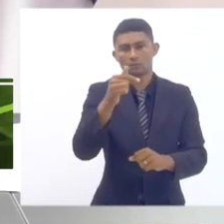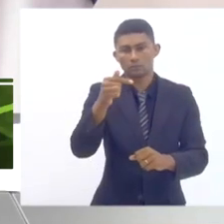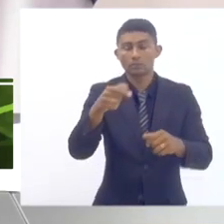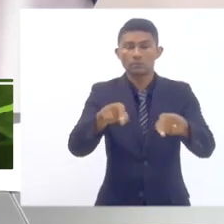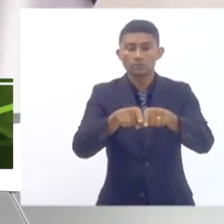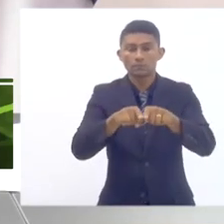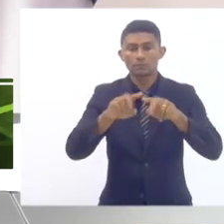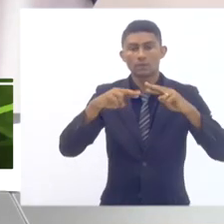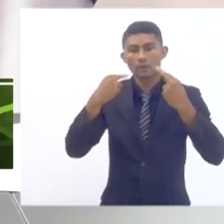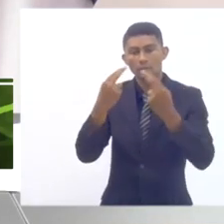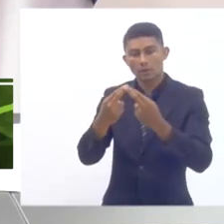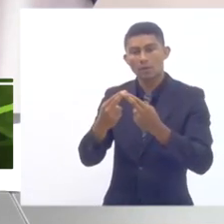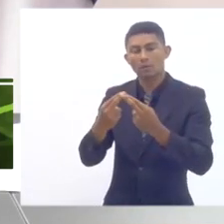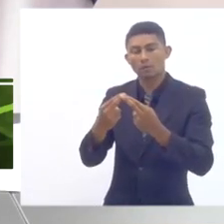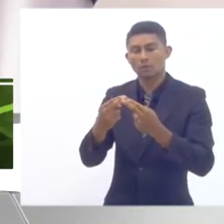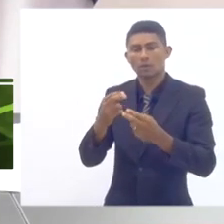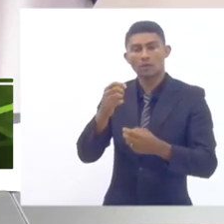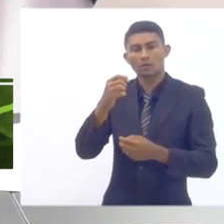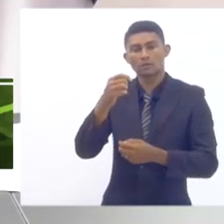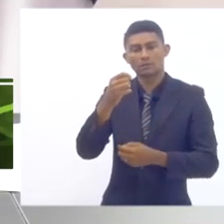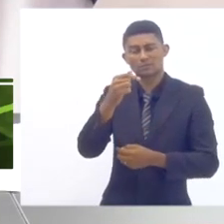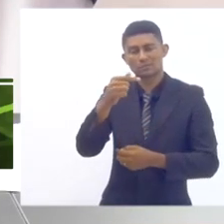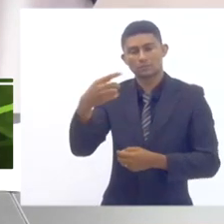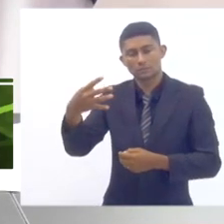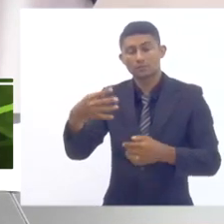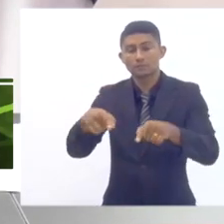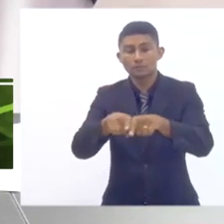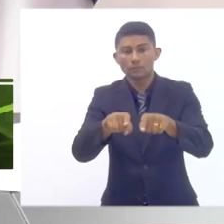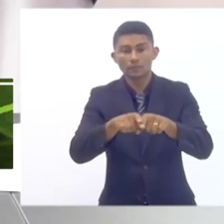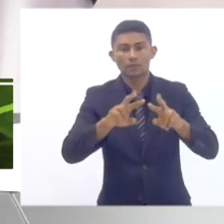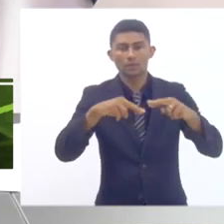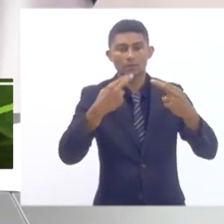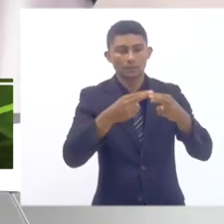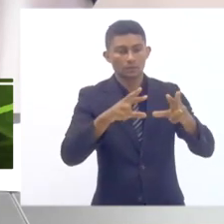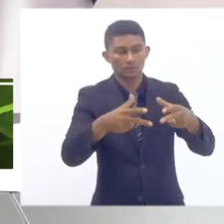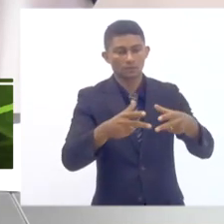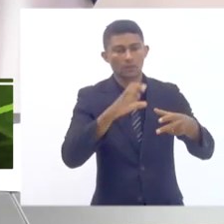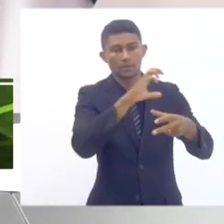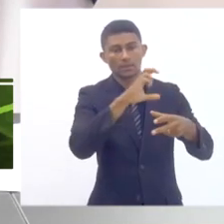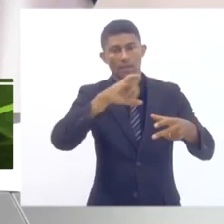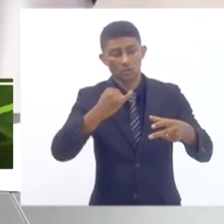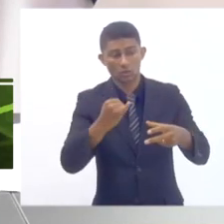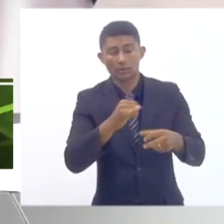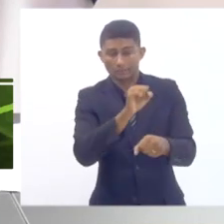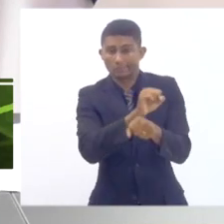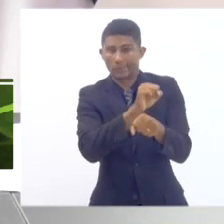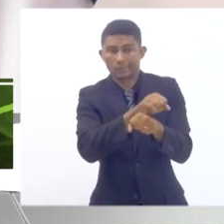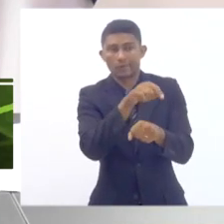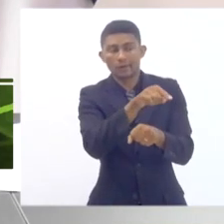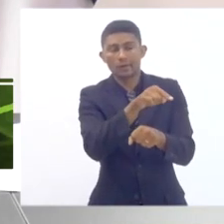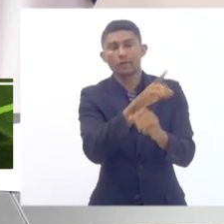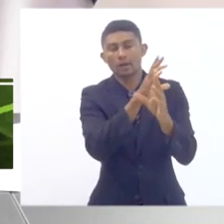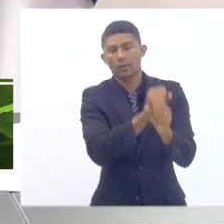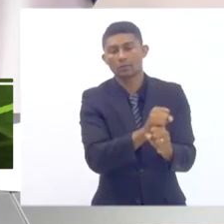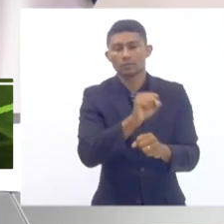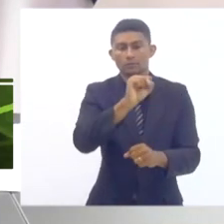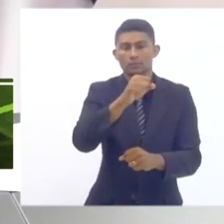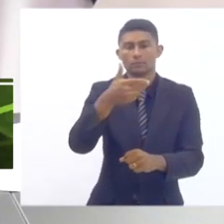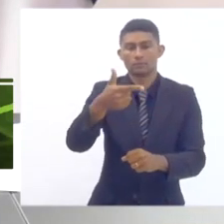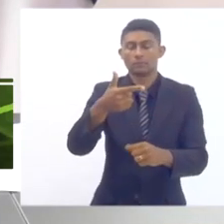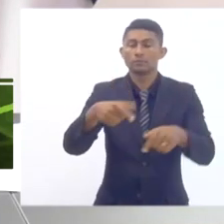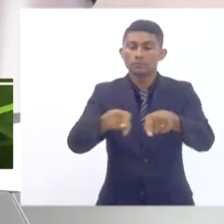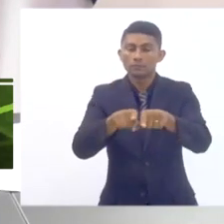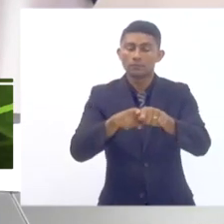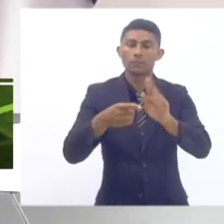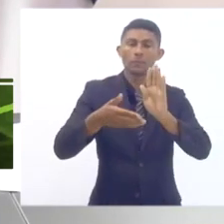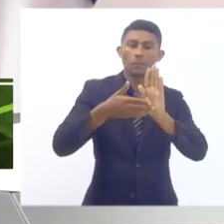liberar 74, proposições na CCJ aguardando distribuição, né, que são 82, e proposições